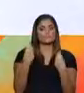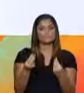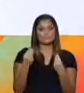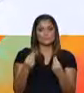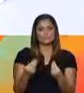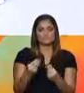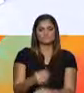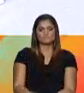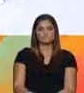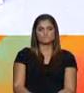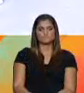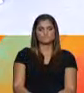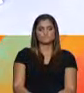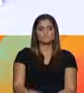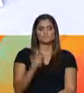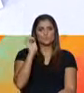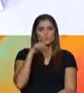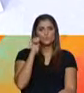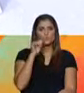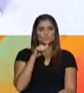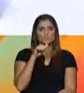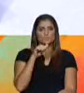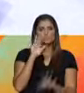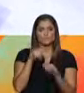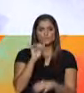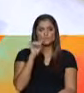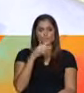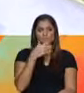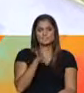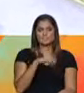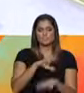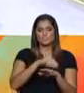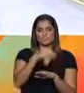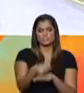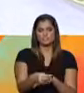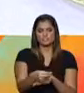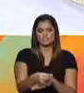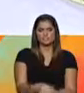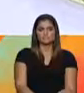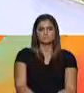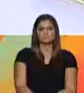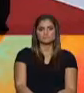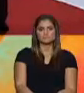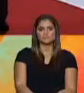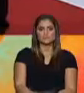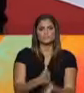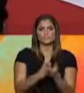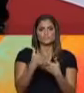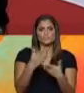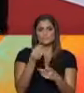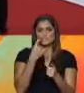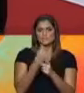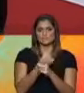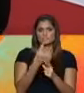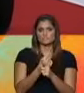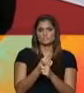Temos o vinho e o mel. Fechamos com o vinho e com o azeite para mais tarde, ou só com o vinho. E depois continuamos aqui nos alimentos.